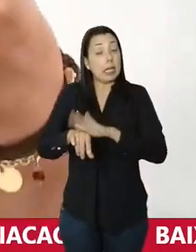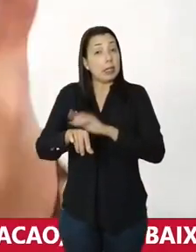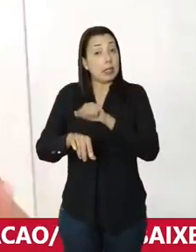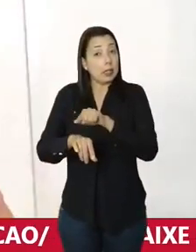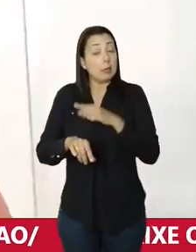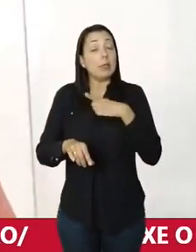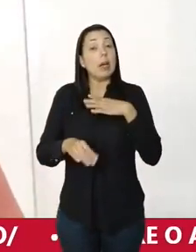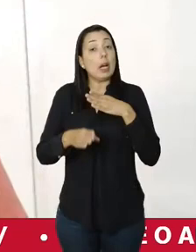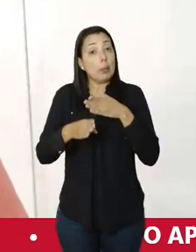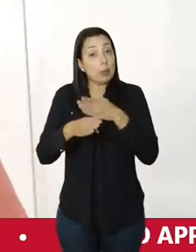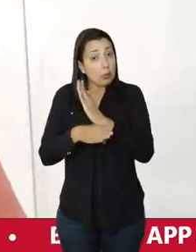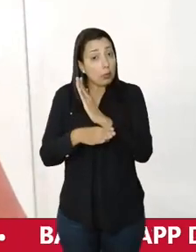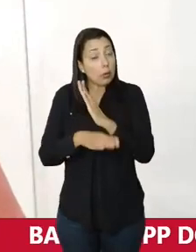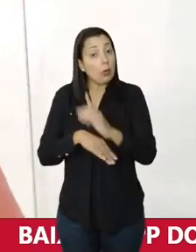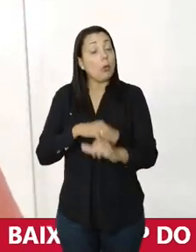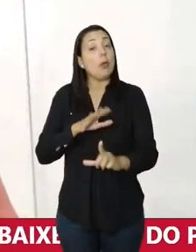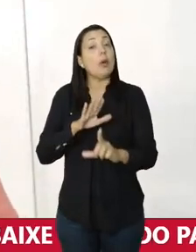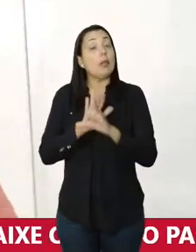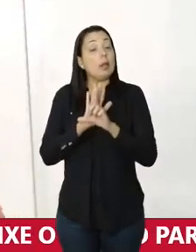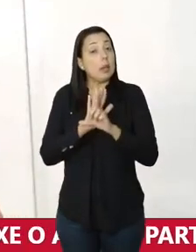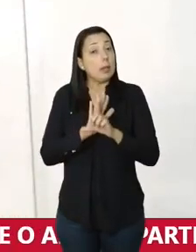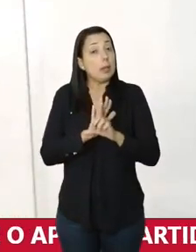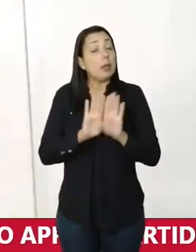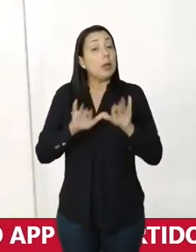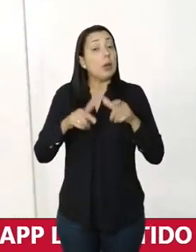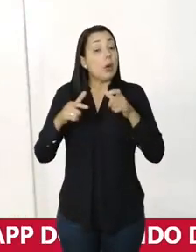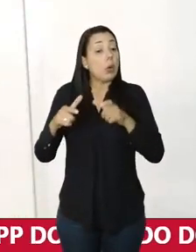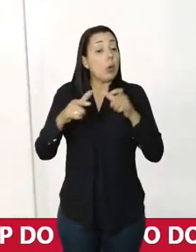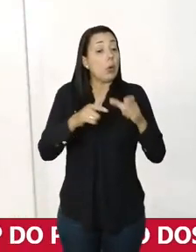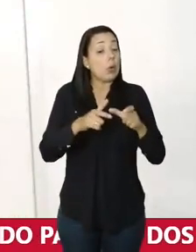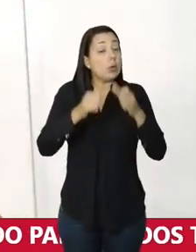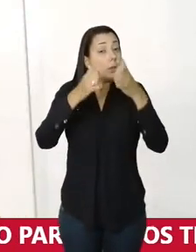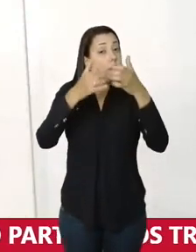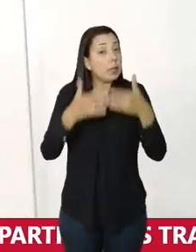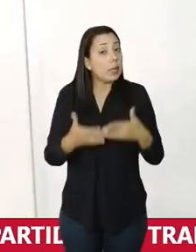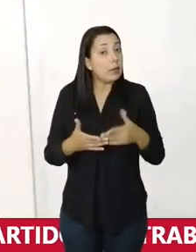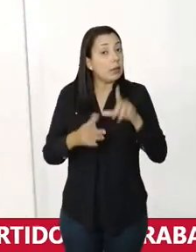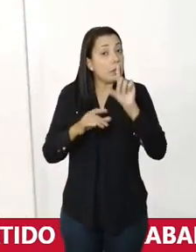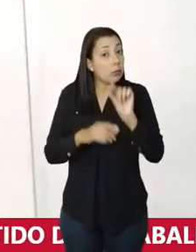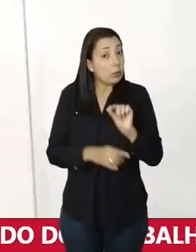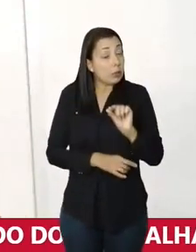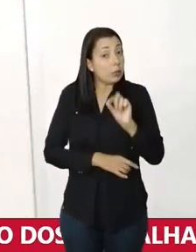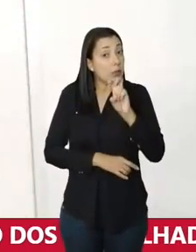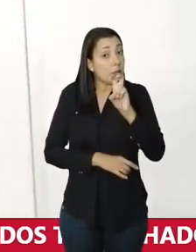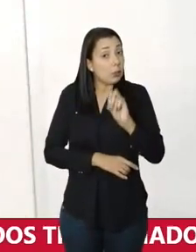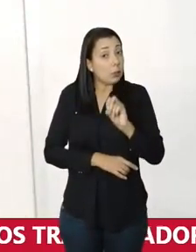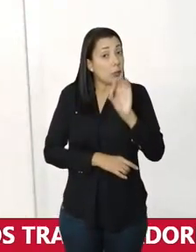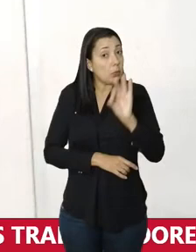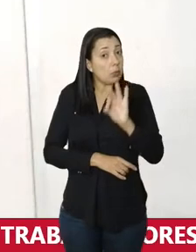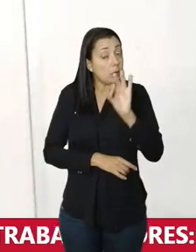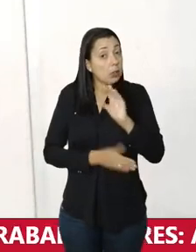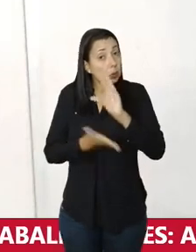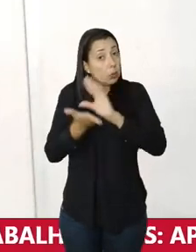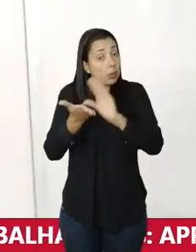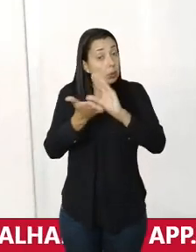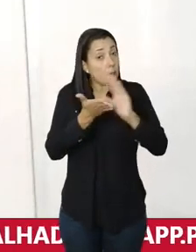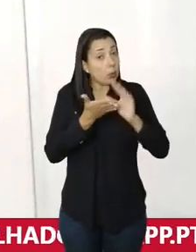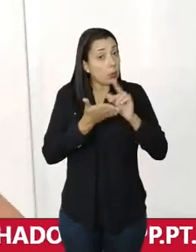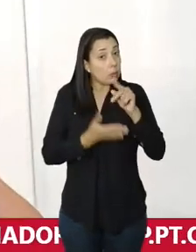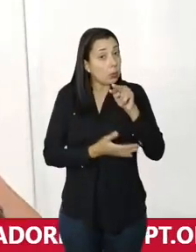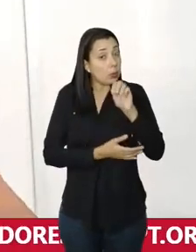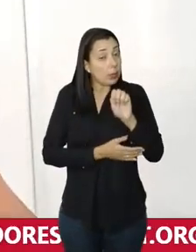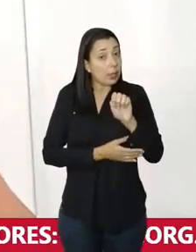a gente aprovava uma legislação onde a gente dizia que no mínimo 50% dos recursos do